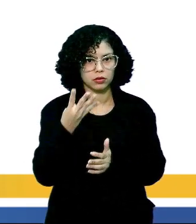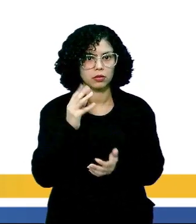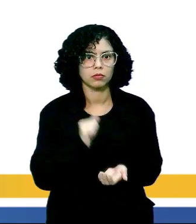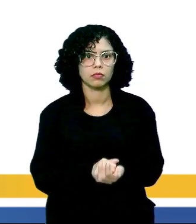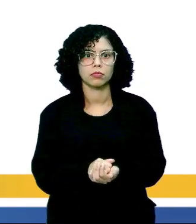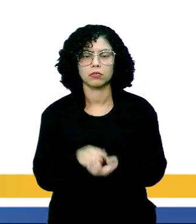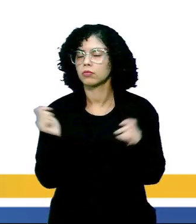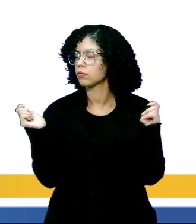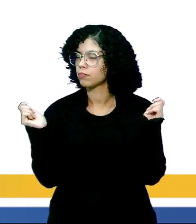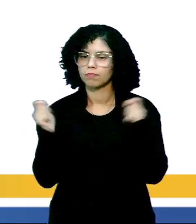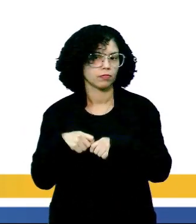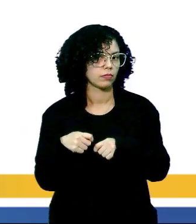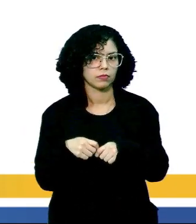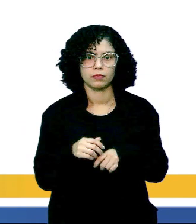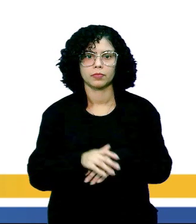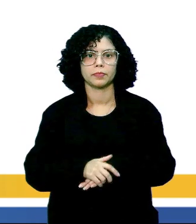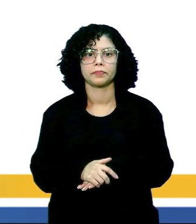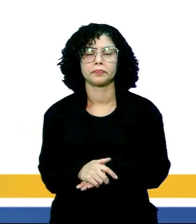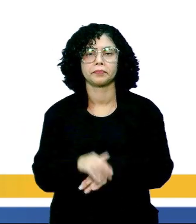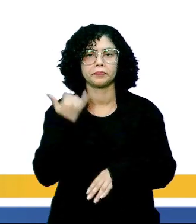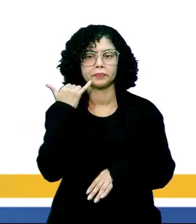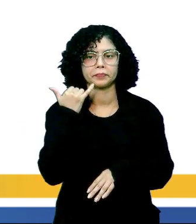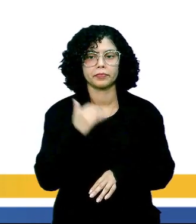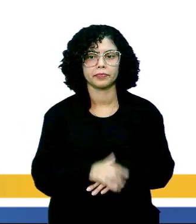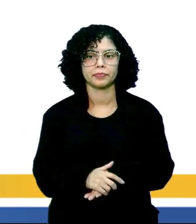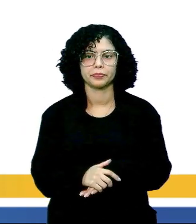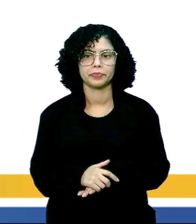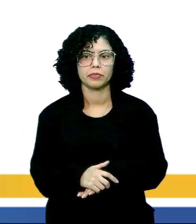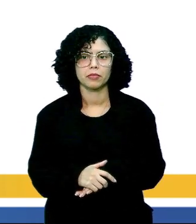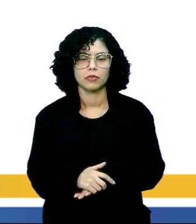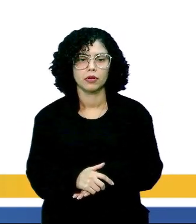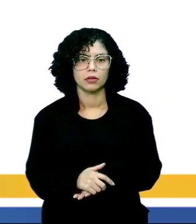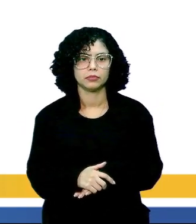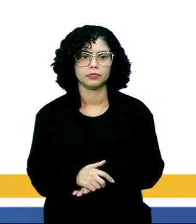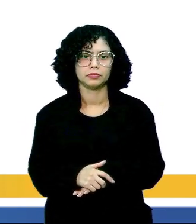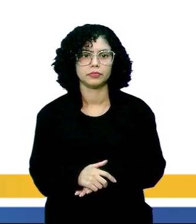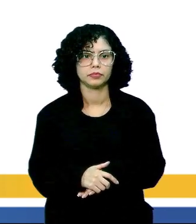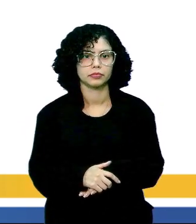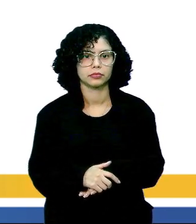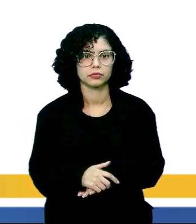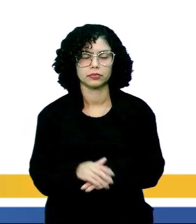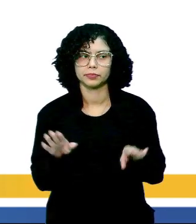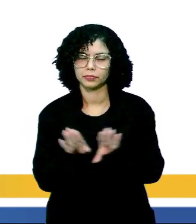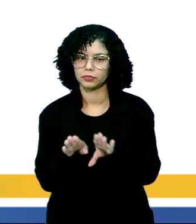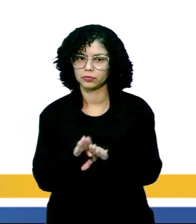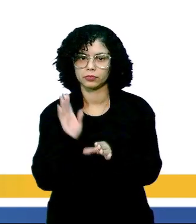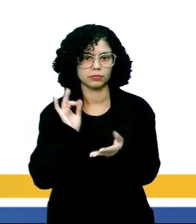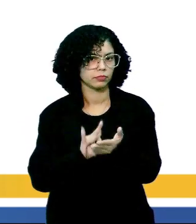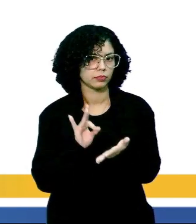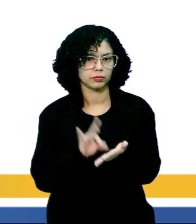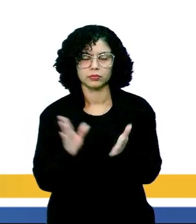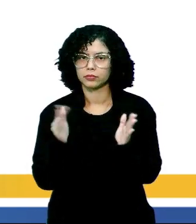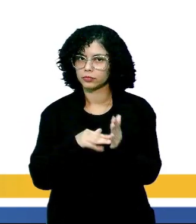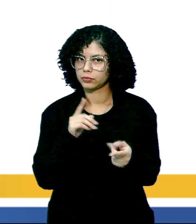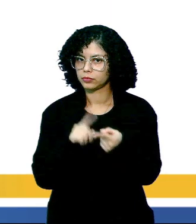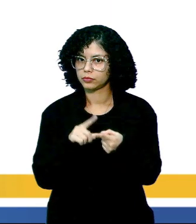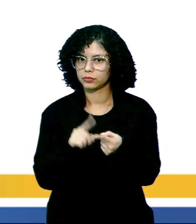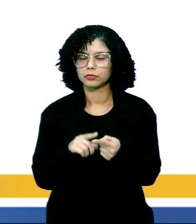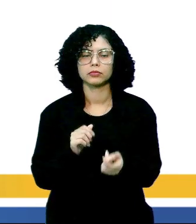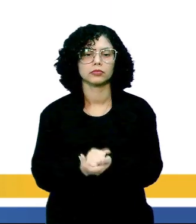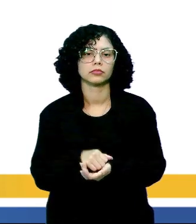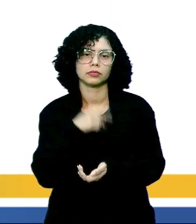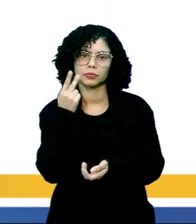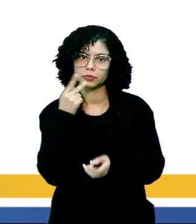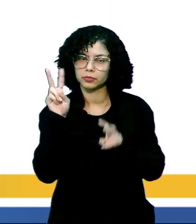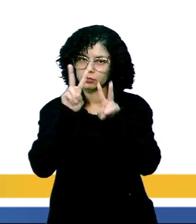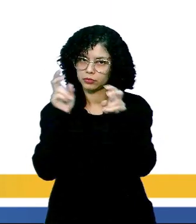64 anos não possuem smartphones. Também não é verdade, até porque está